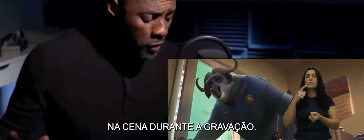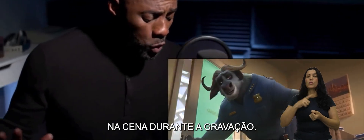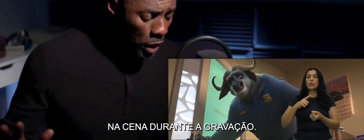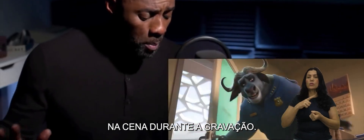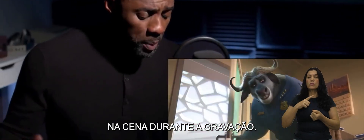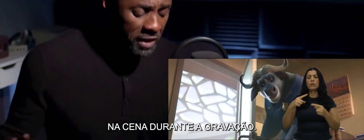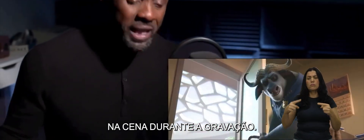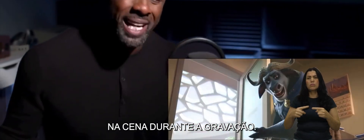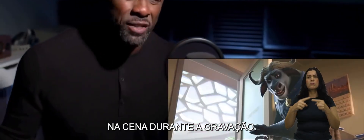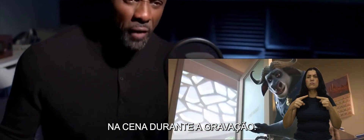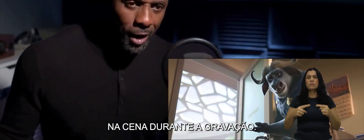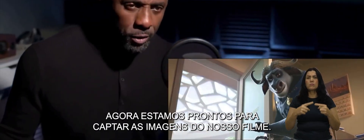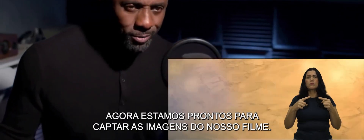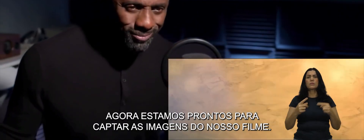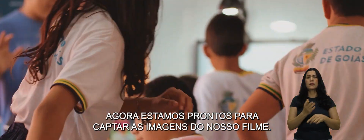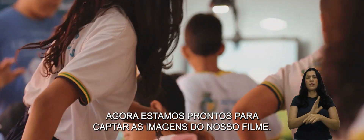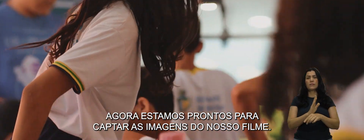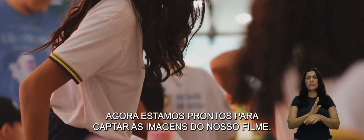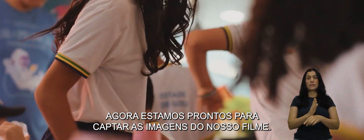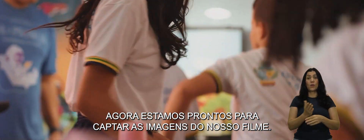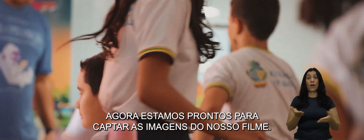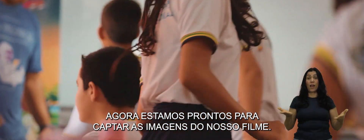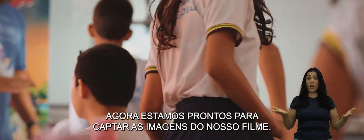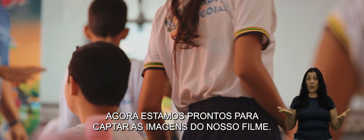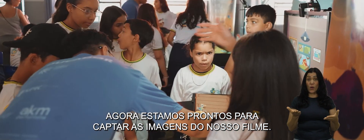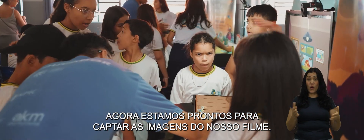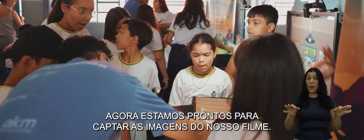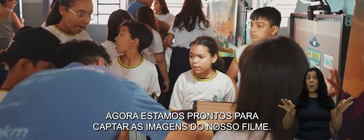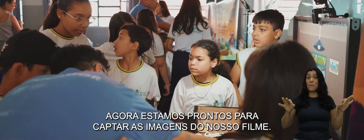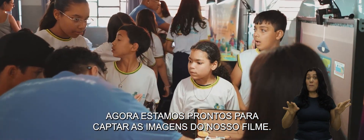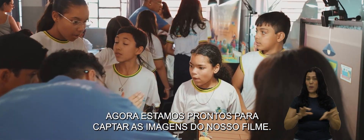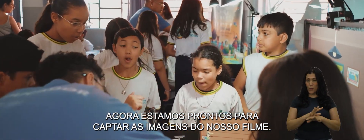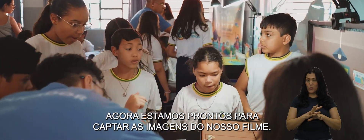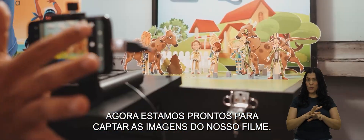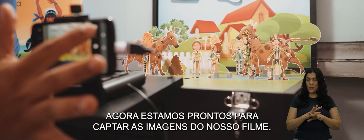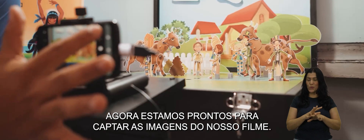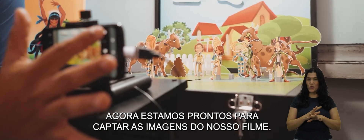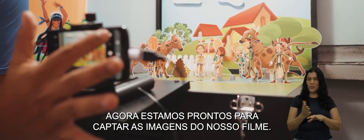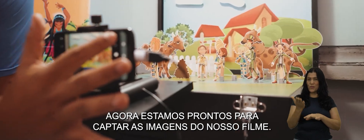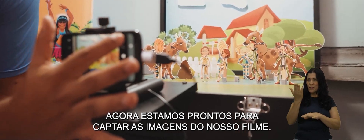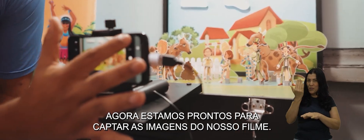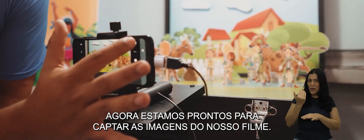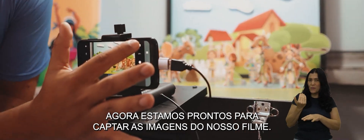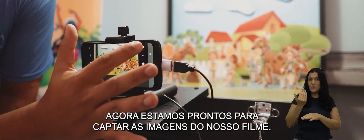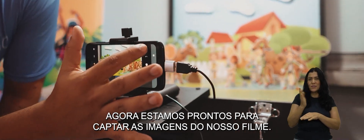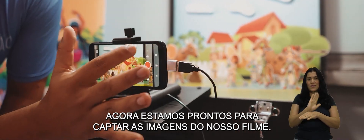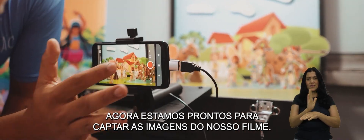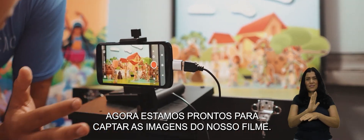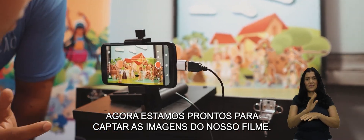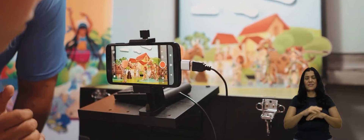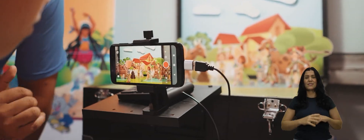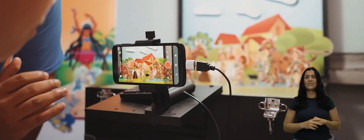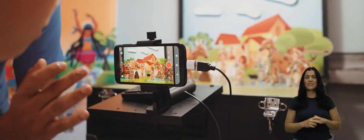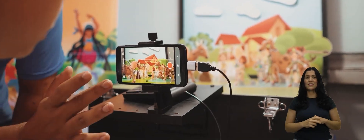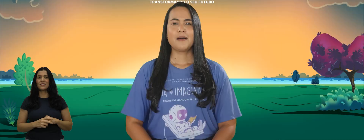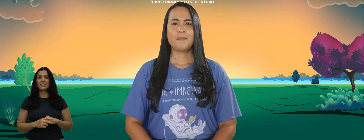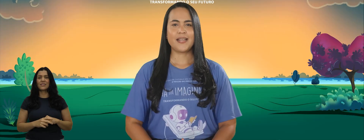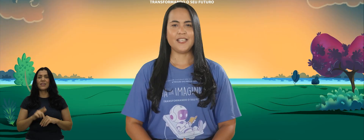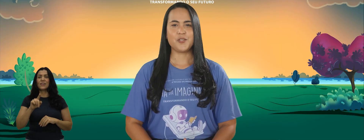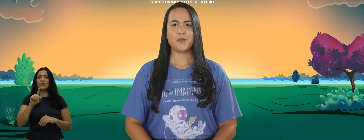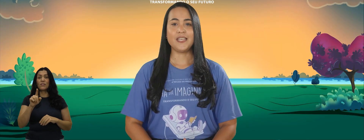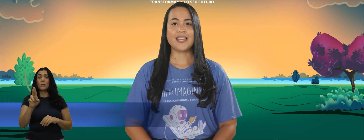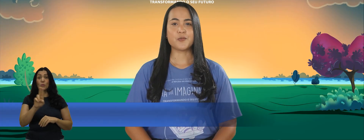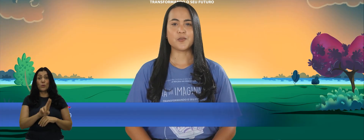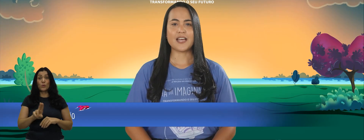na cena durante a gravação. Agora, estamos prontos para captar as imagens do nosso filme.